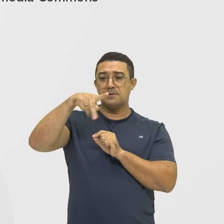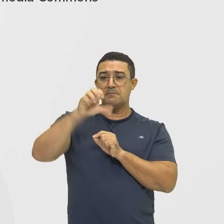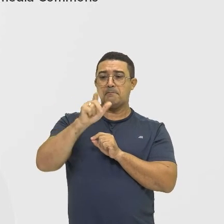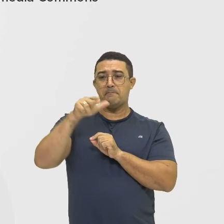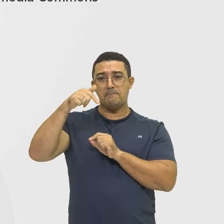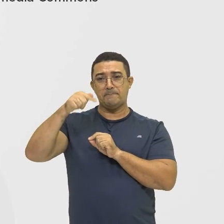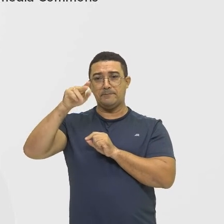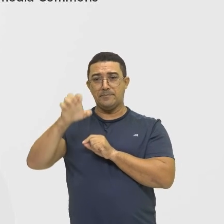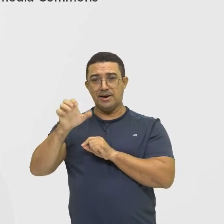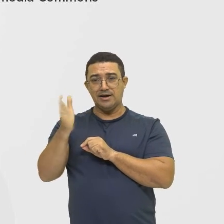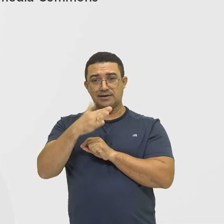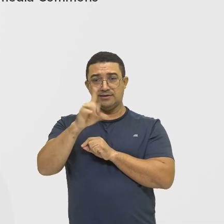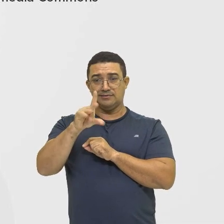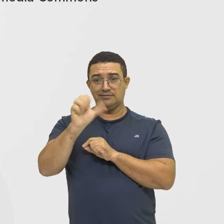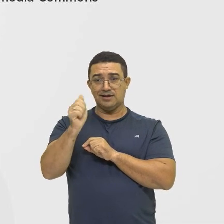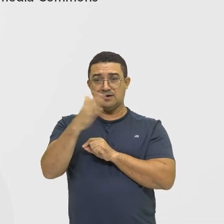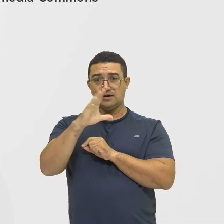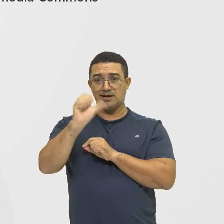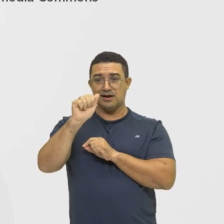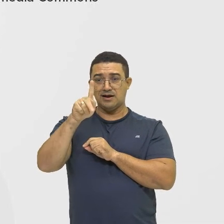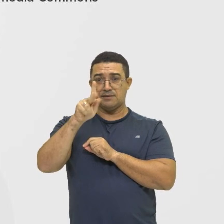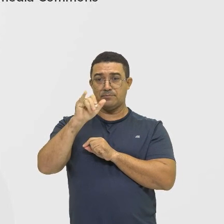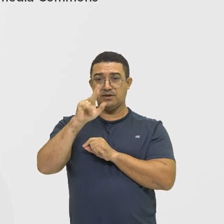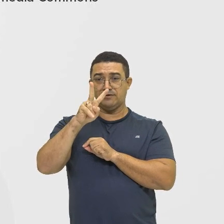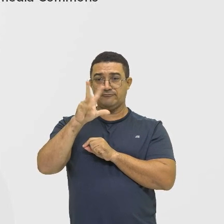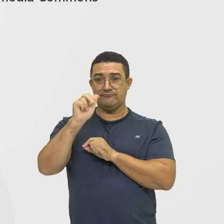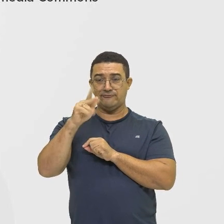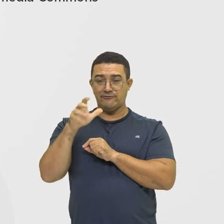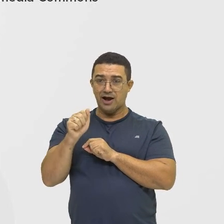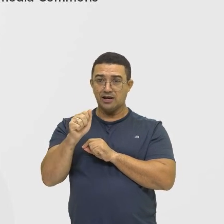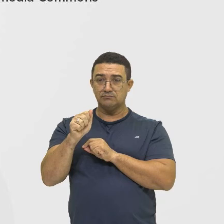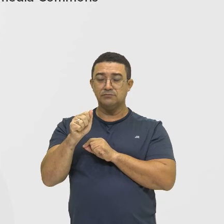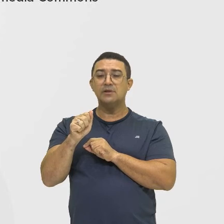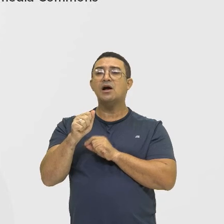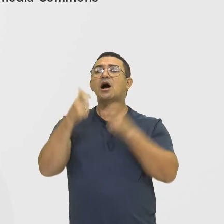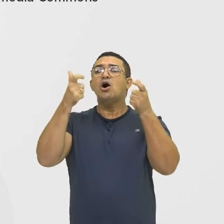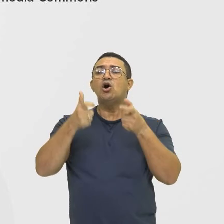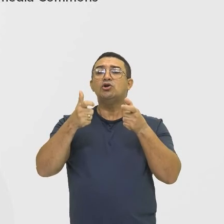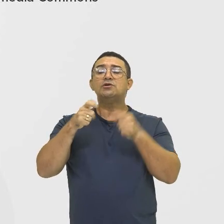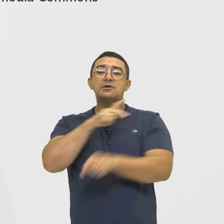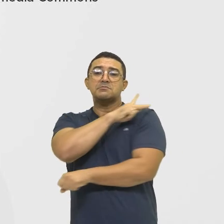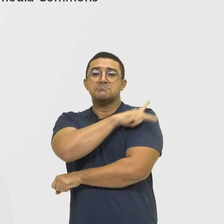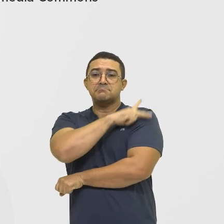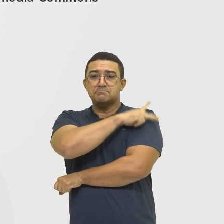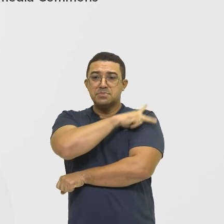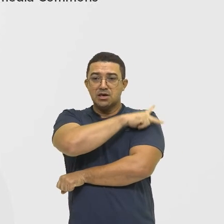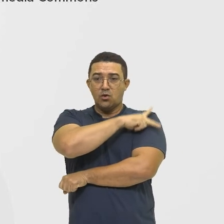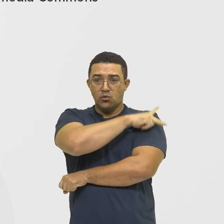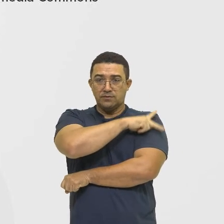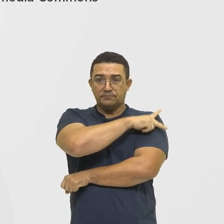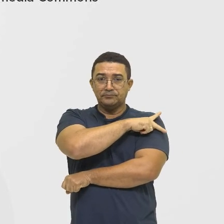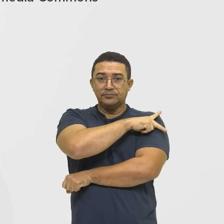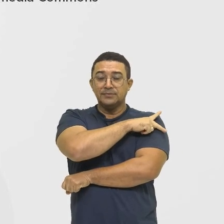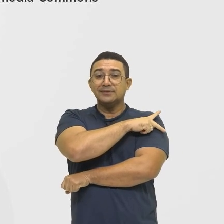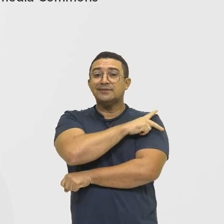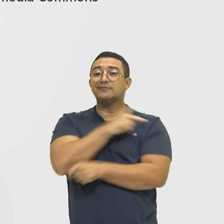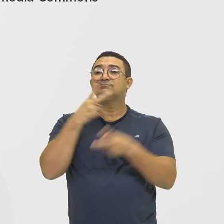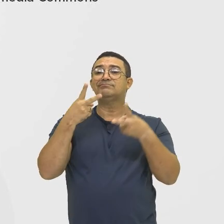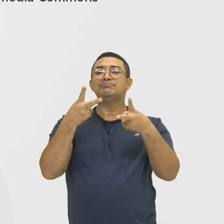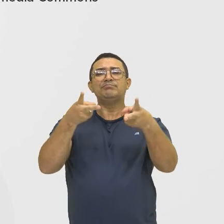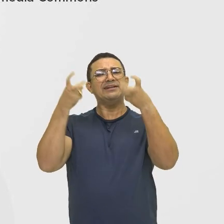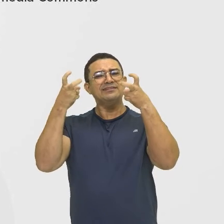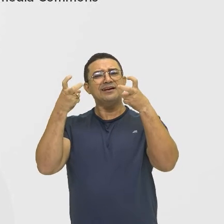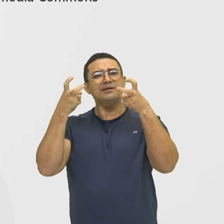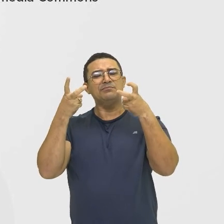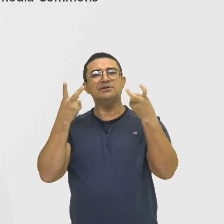do município de São Raimundo Nonato, no Piauí. Se vocês perceberem aí, vocês percebem que os